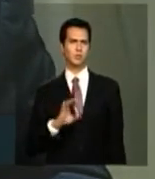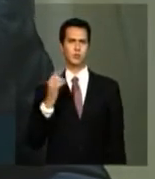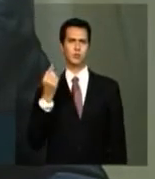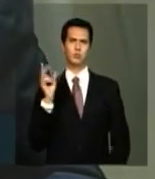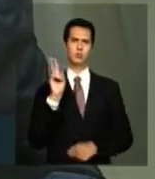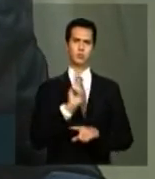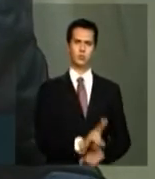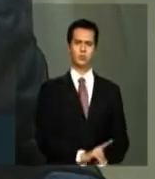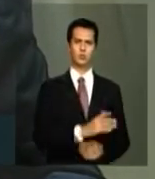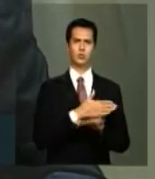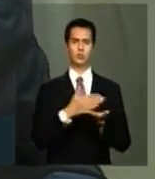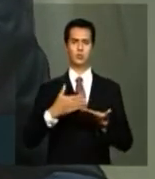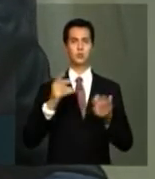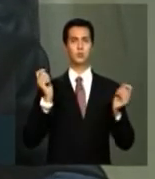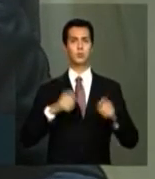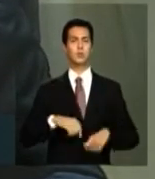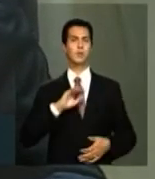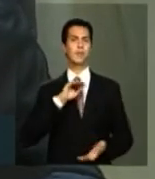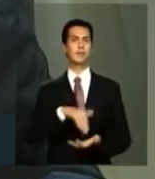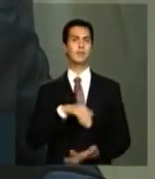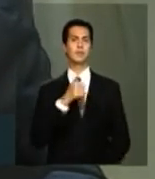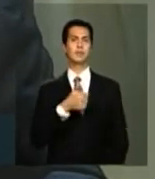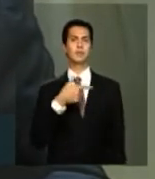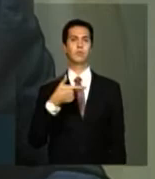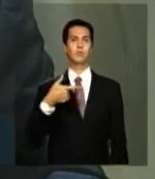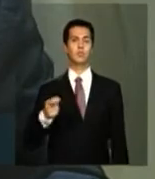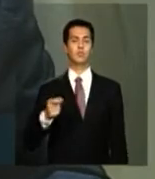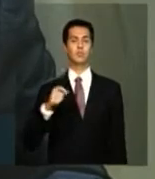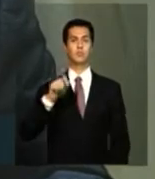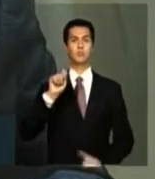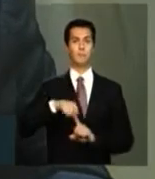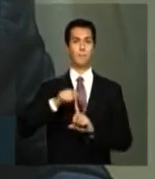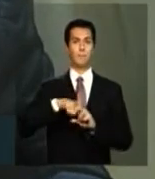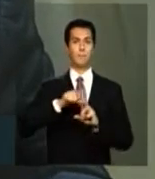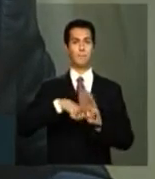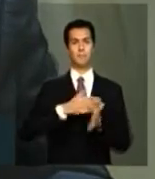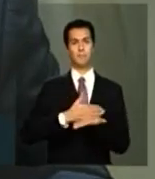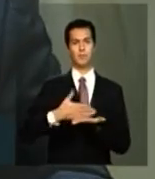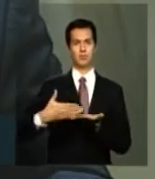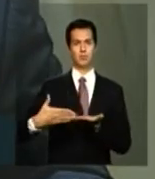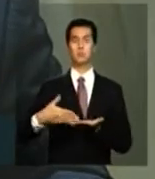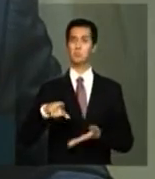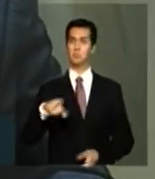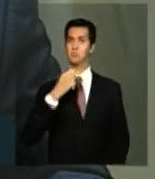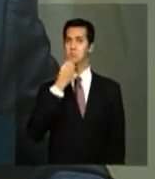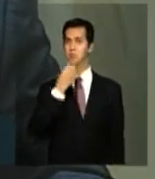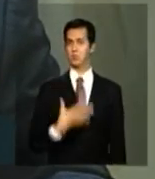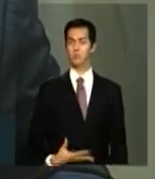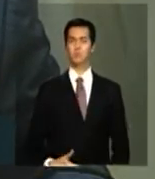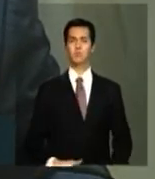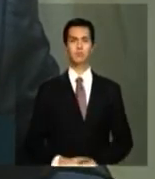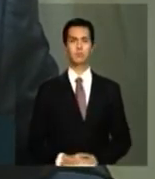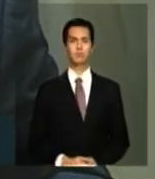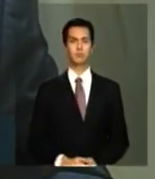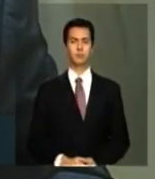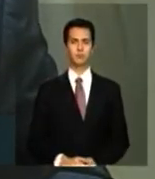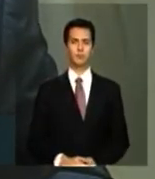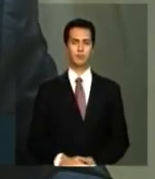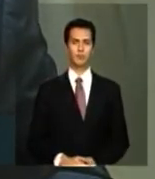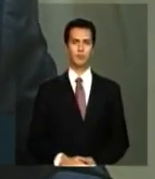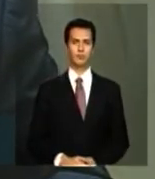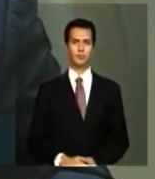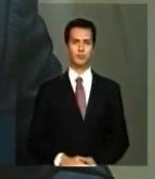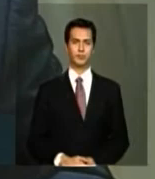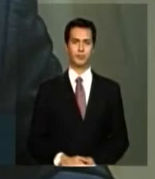financiamento vai até 120 meses portanto é um financiamento muito vantajoso para esse